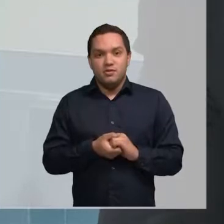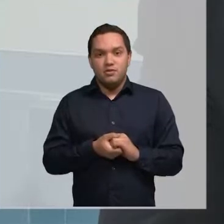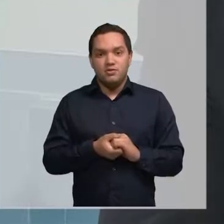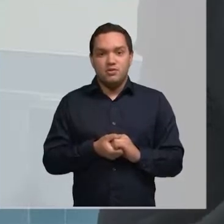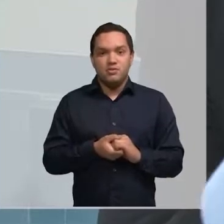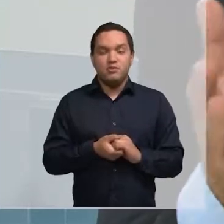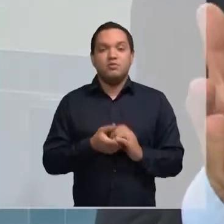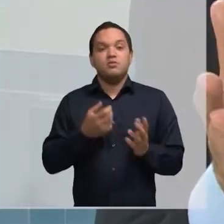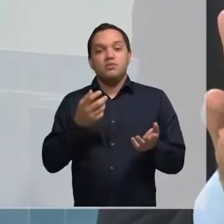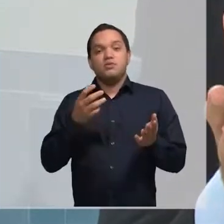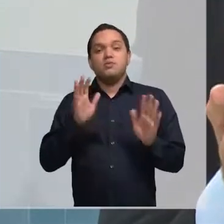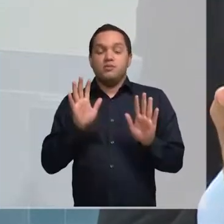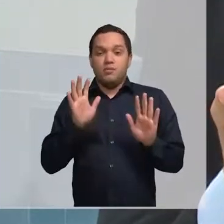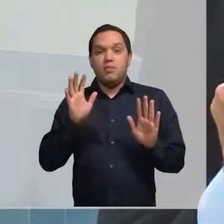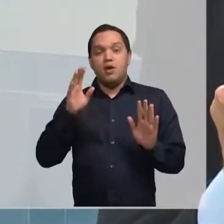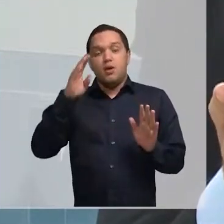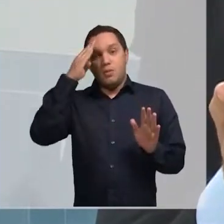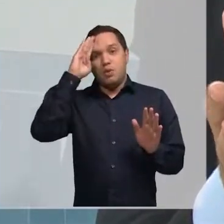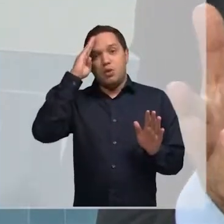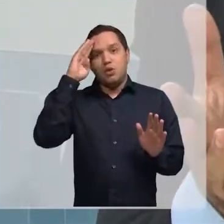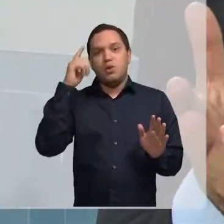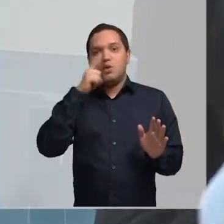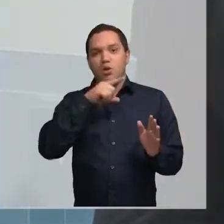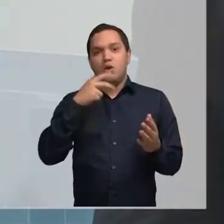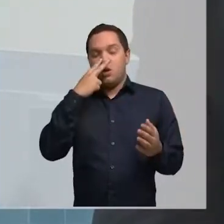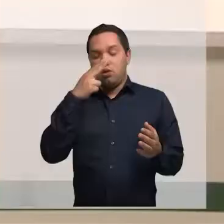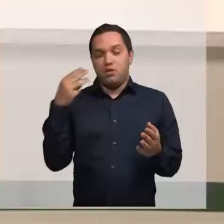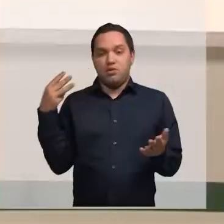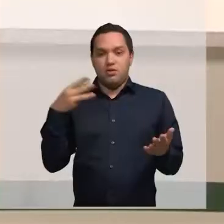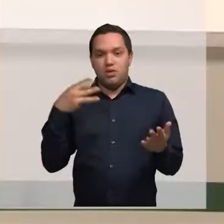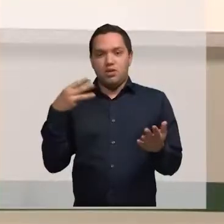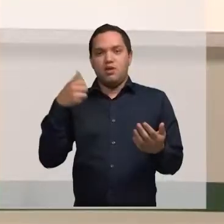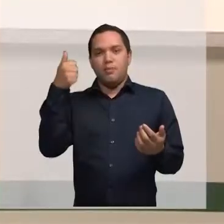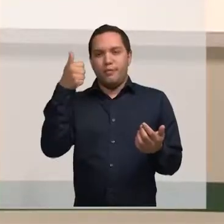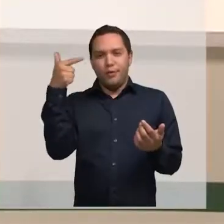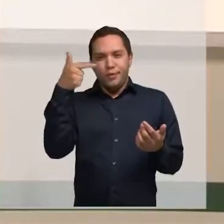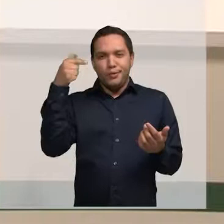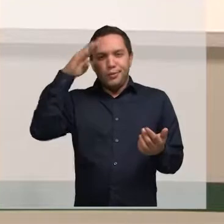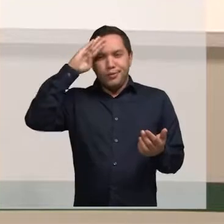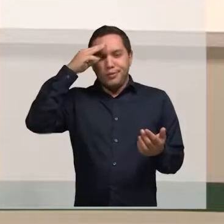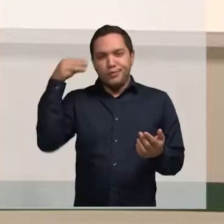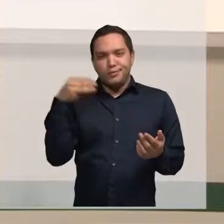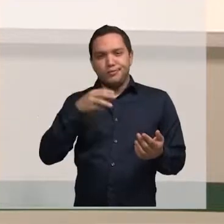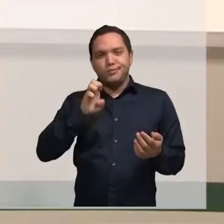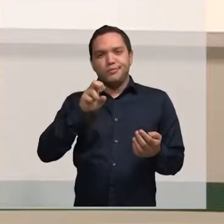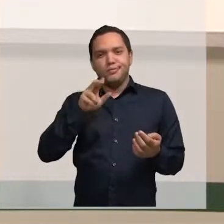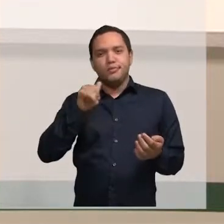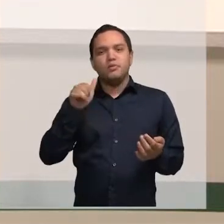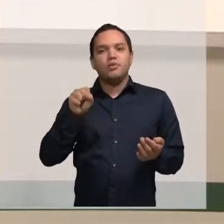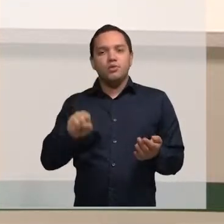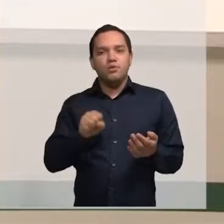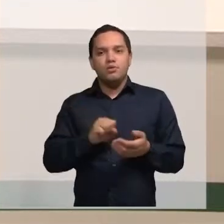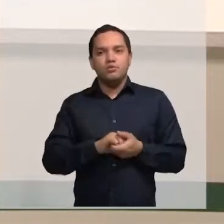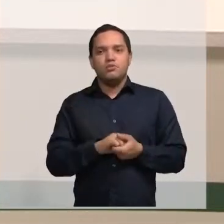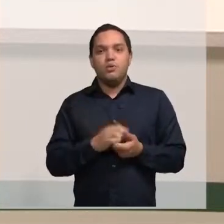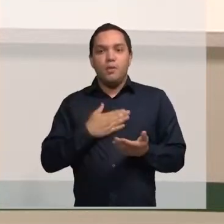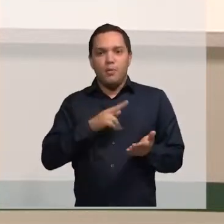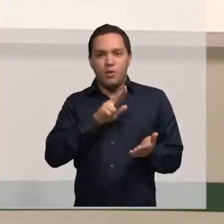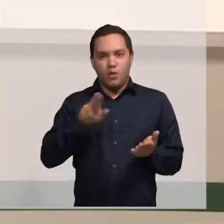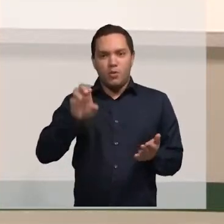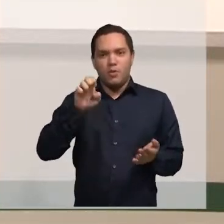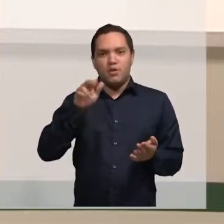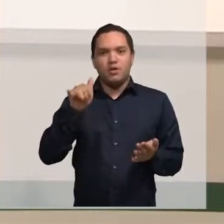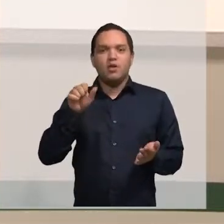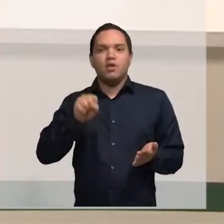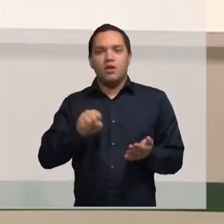ele conseguiu ser uma figura nacional. Foi o terceiro colocado em 94. Pois é, ele agora... Ele inventou aquele Meu Nome é Enéas e pegou, com os 7 segundos